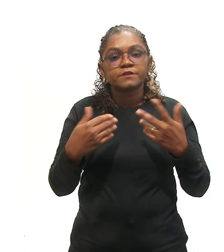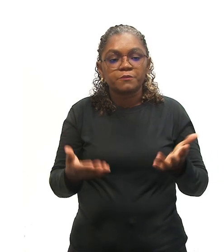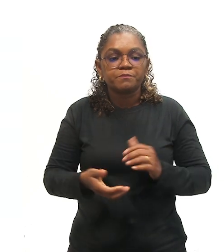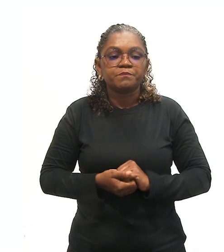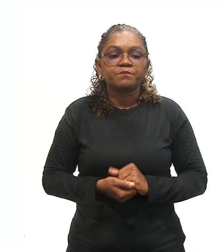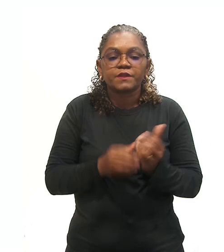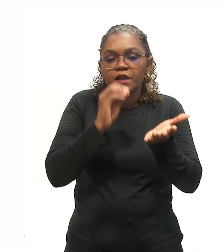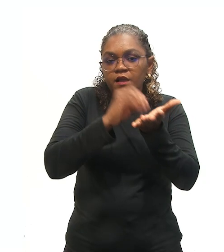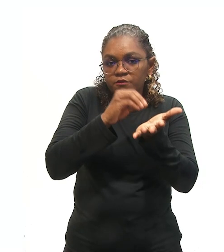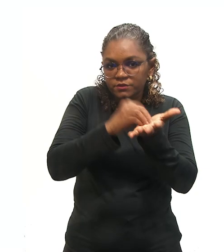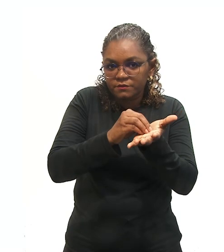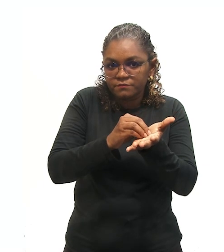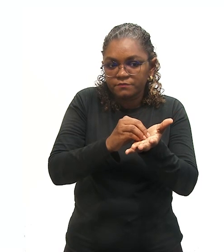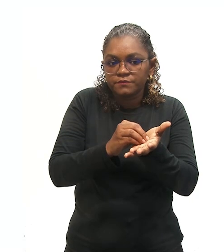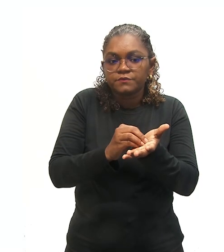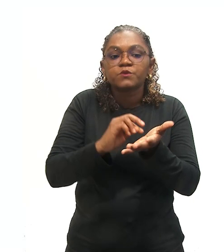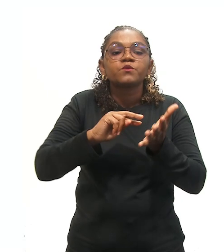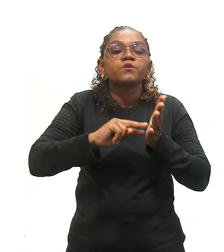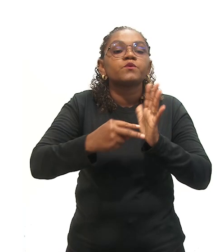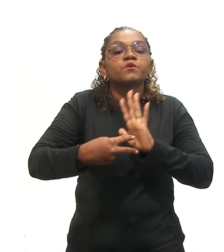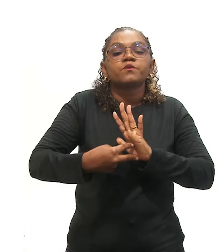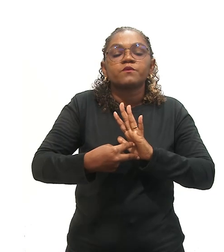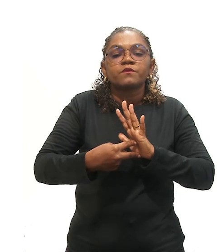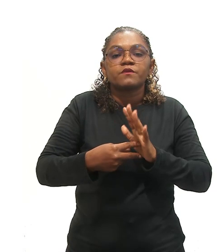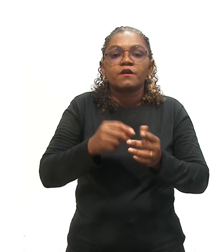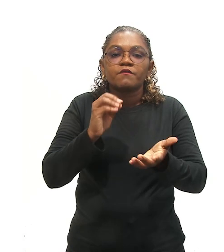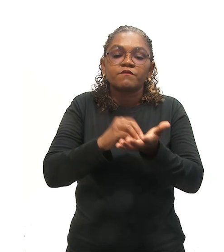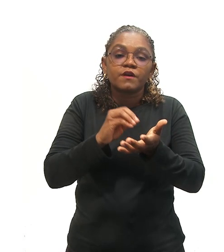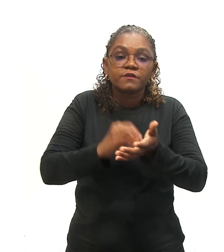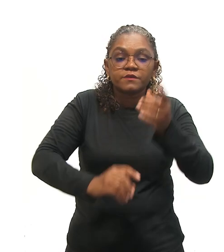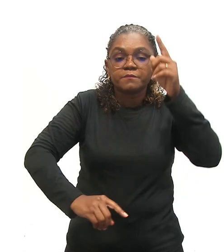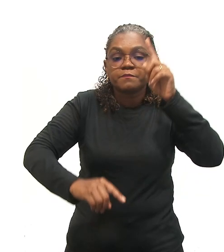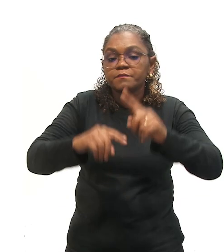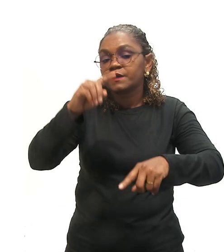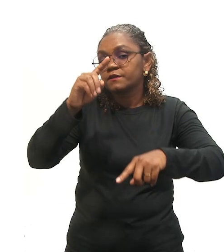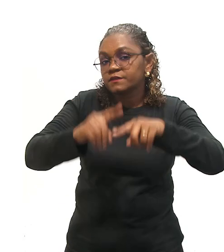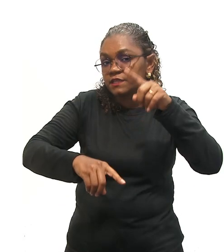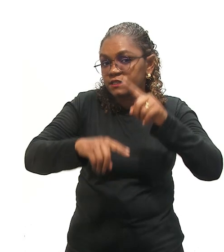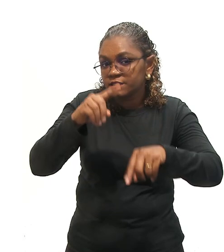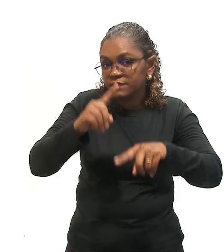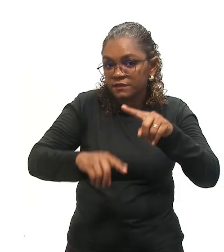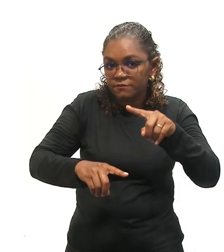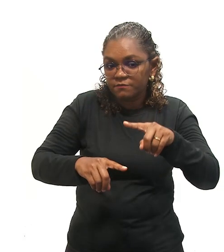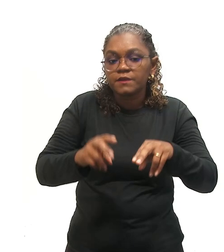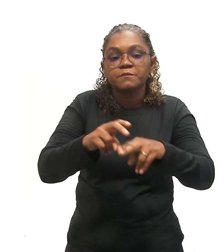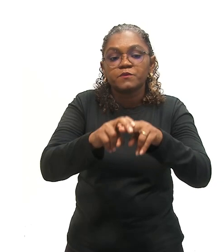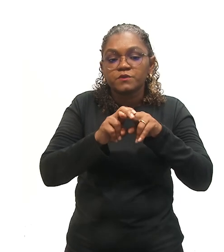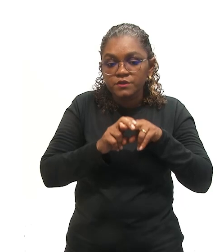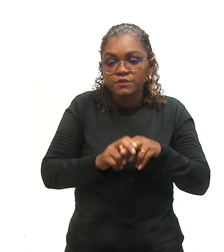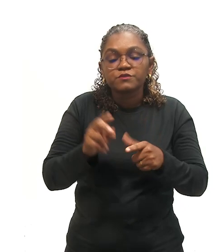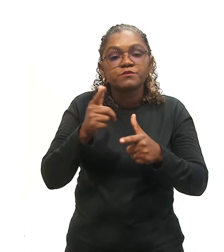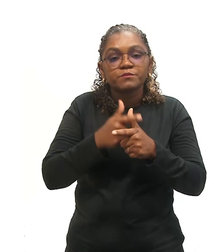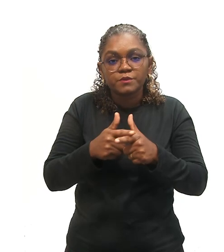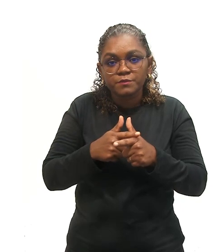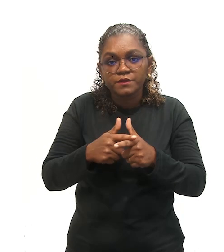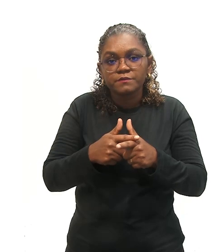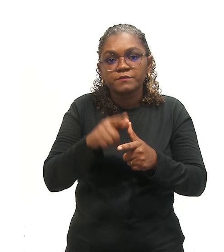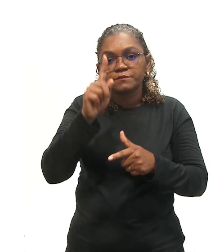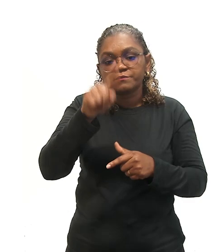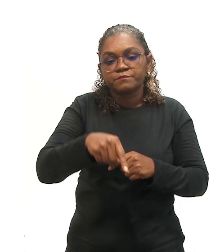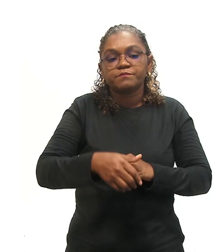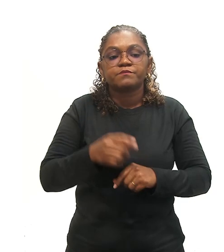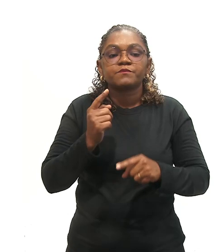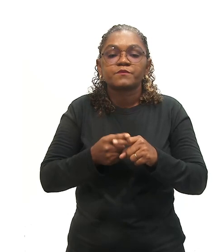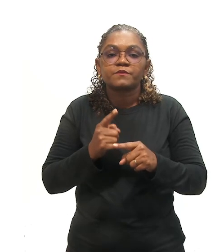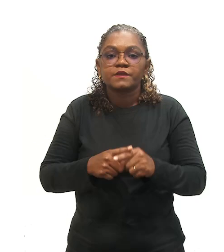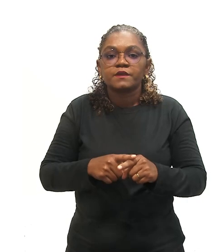quando a gente fala então da falta, a gente está falando da falta de recursos, então vai se tornar o problema econômico fundamental. Cada nação